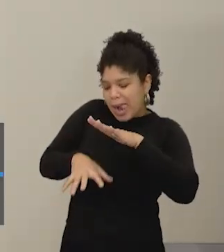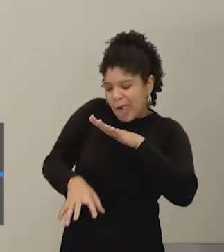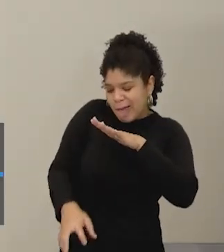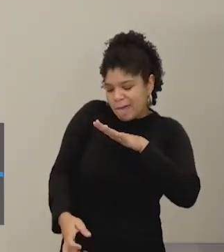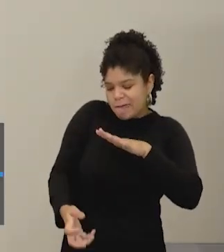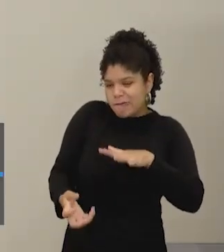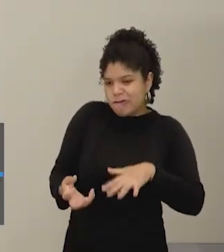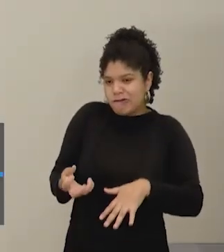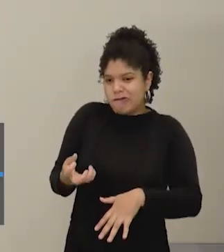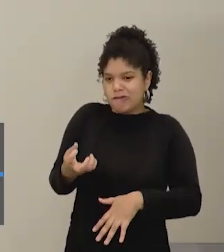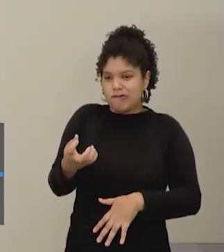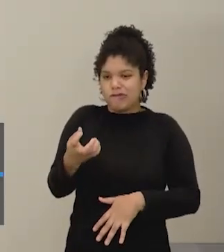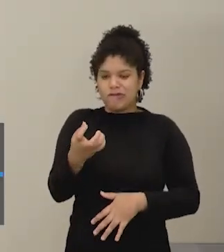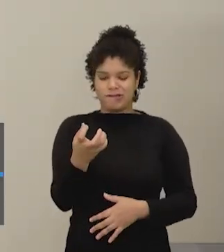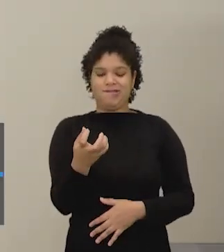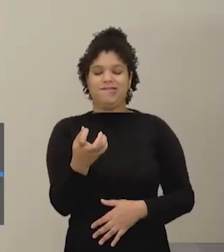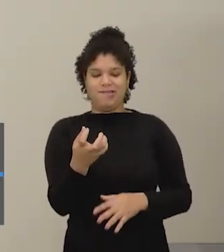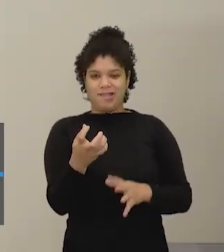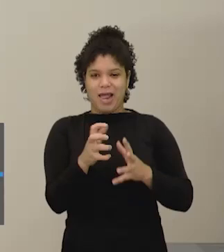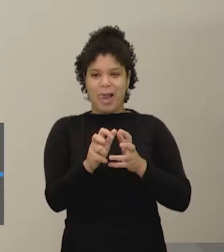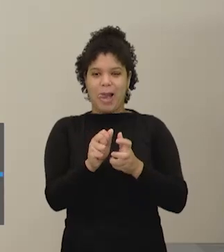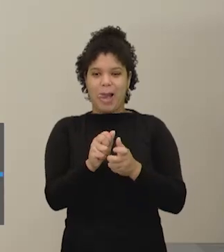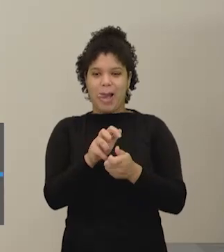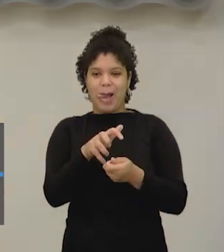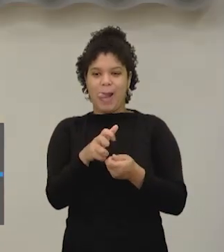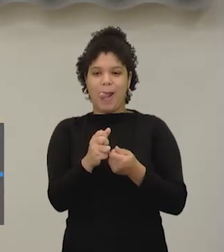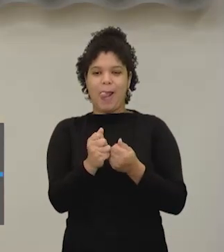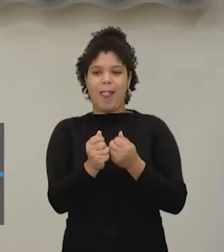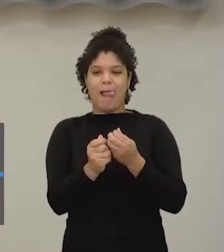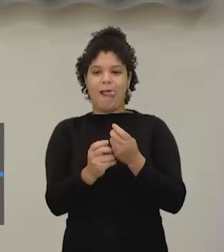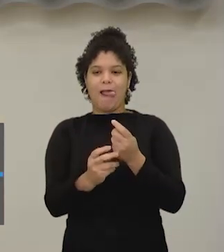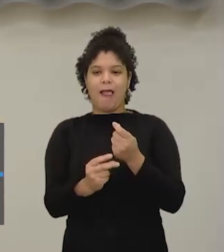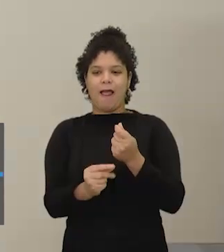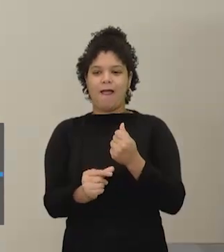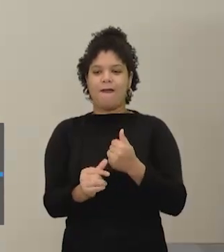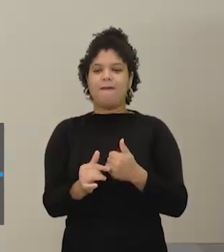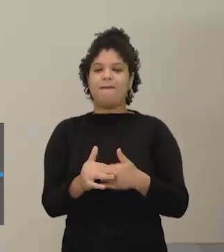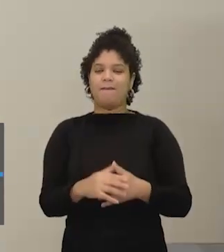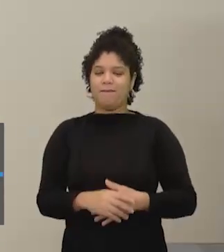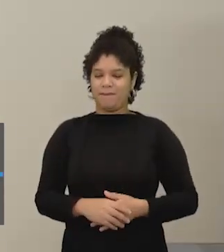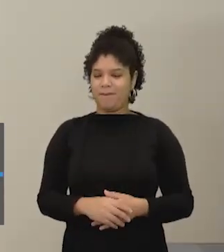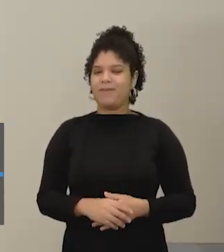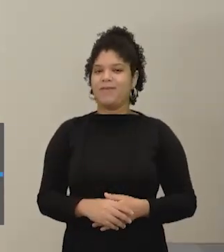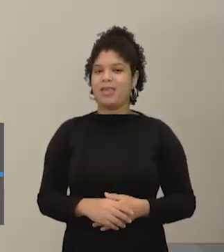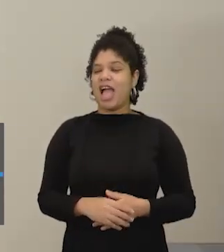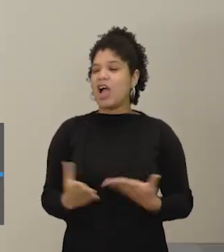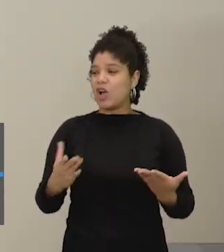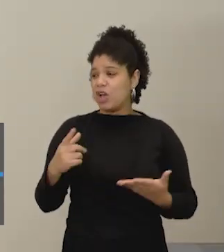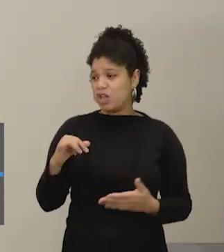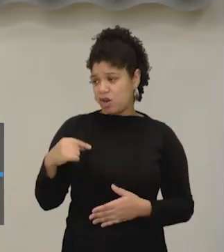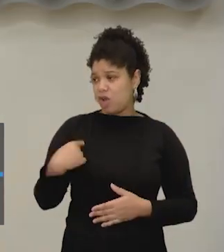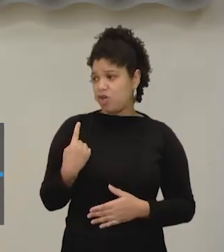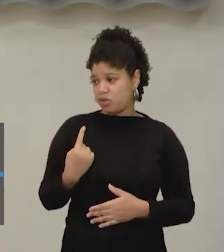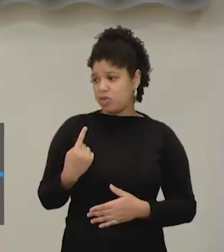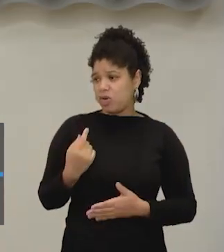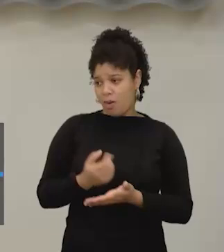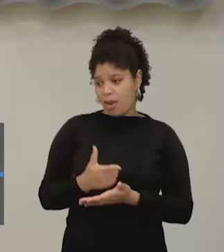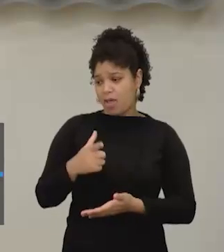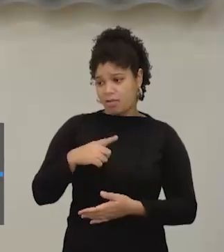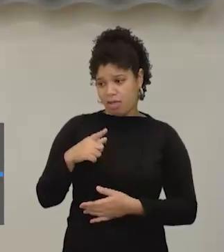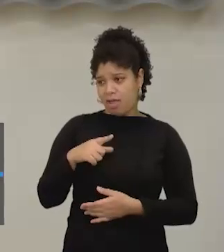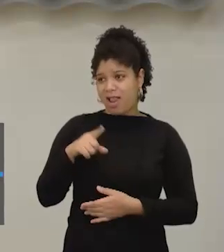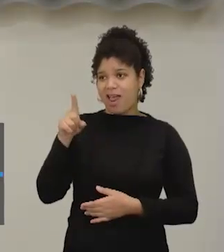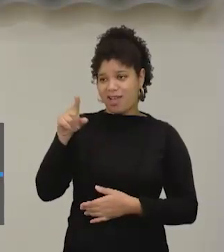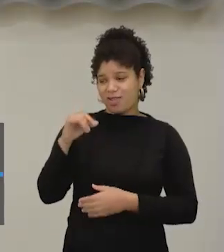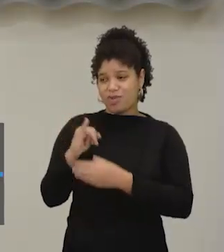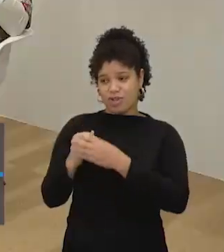viu, quando quer argila. Aí, tá aqui vendo? em São Paulo você paga Vantagem do interior. para comprar os bloquinhos de argila. E é barato, é um material fácil